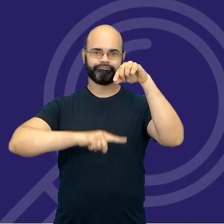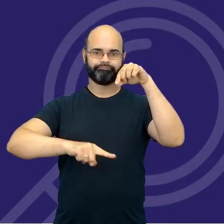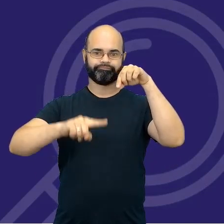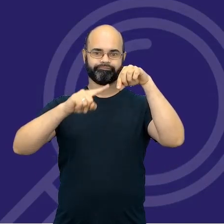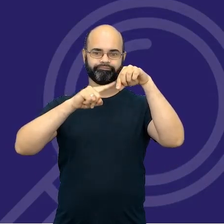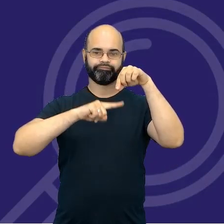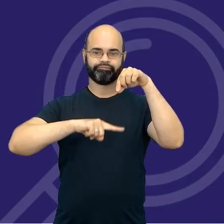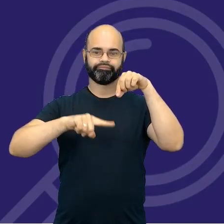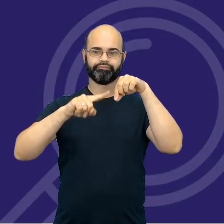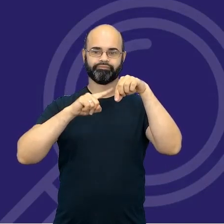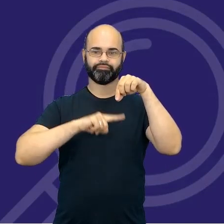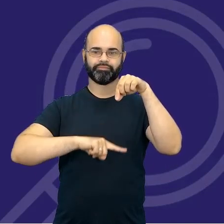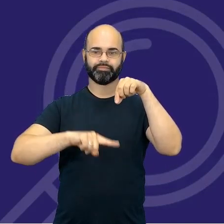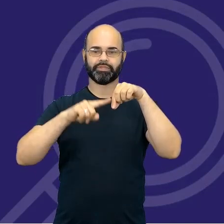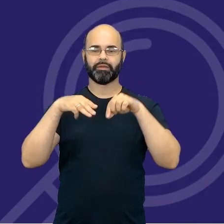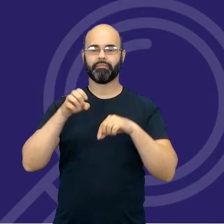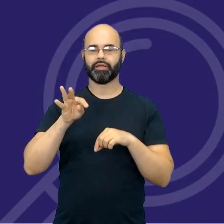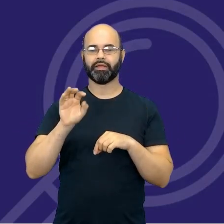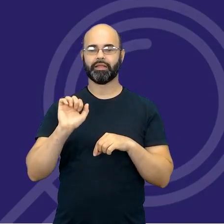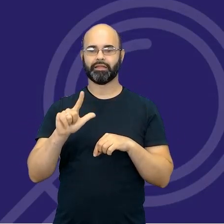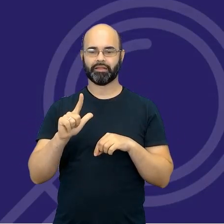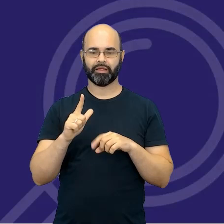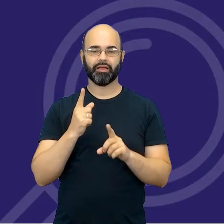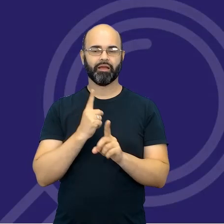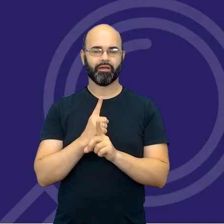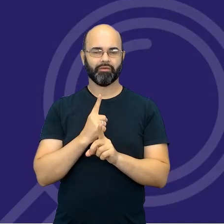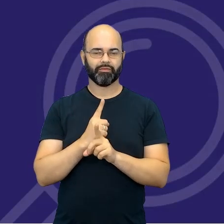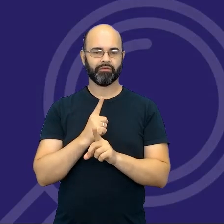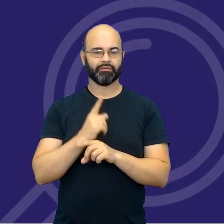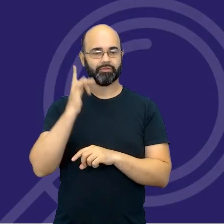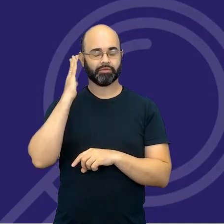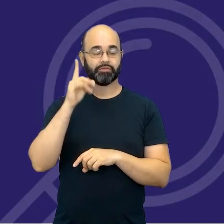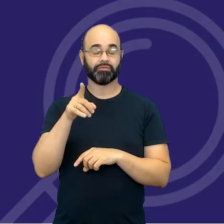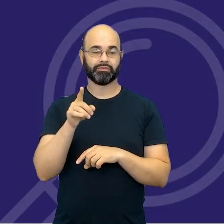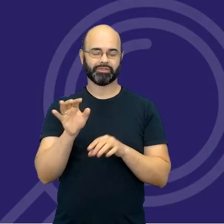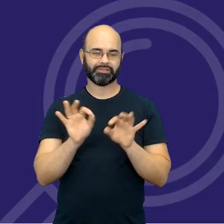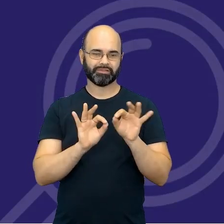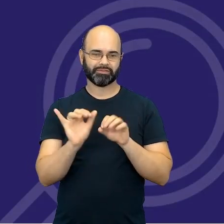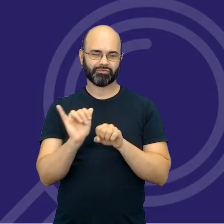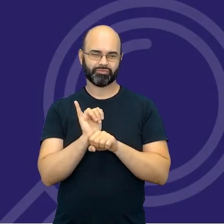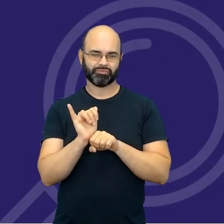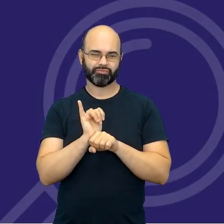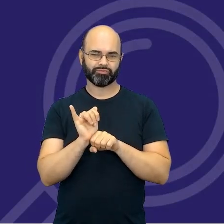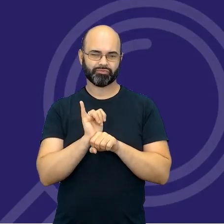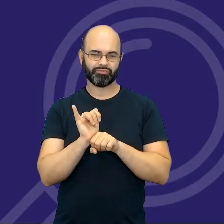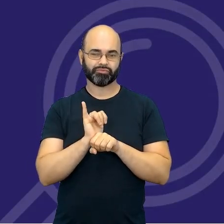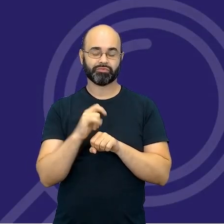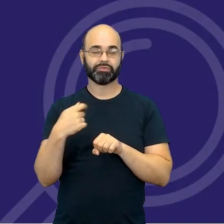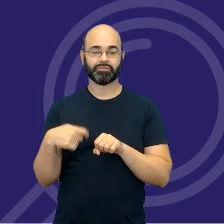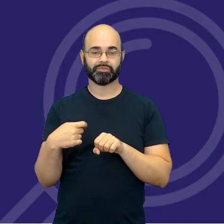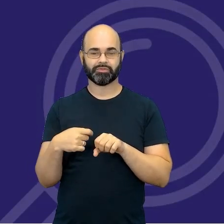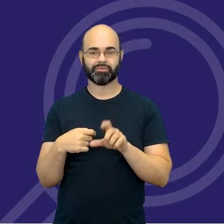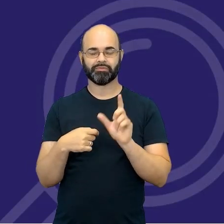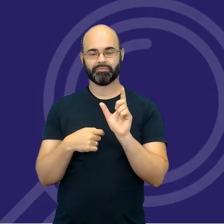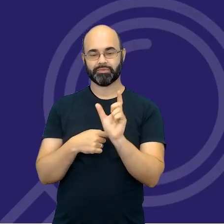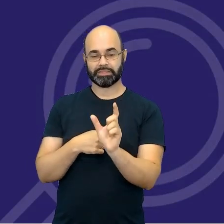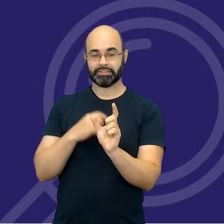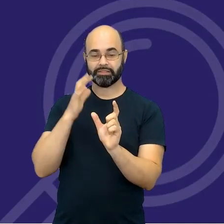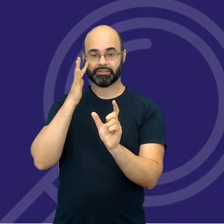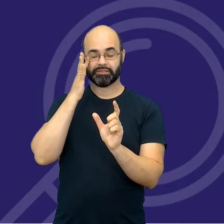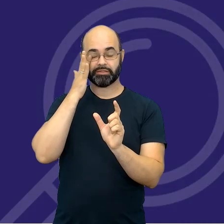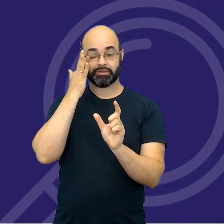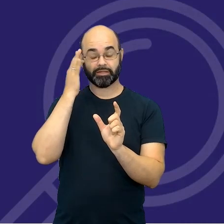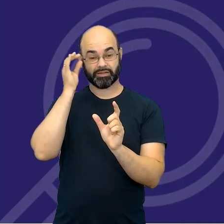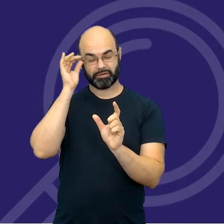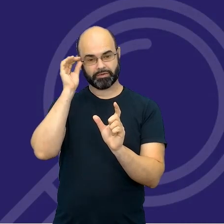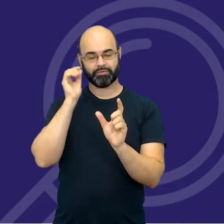dos experimentos. Você tem que lixar, essa espira é com fio de cobre esmaltado, você tem